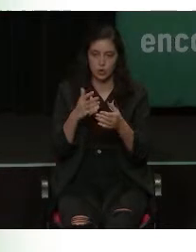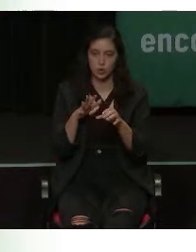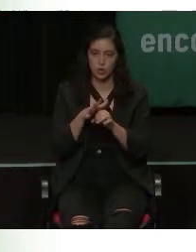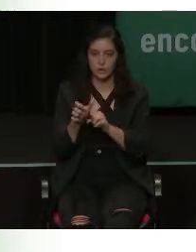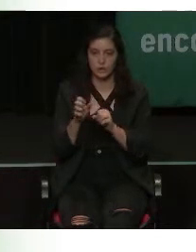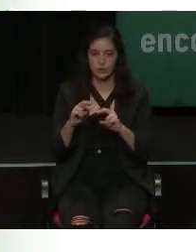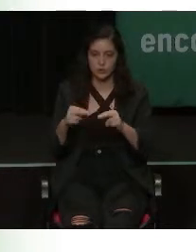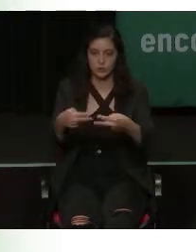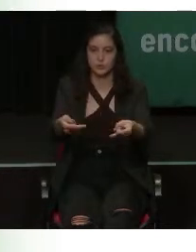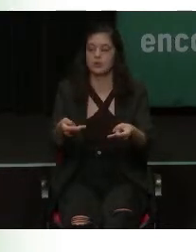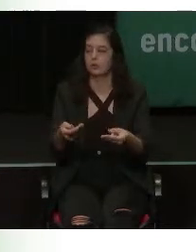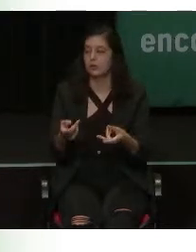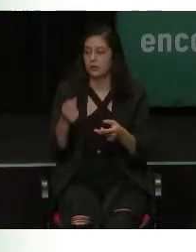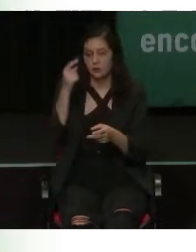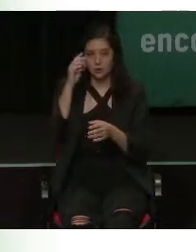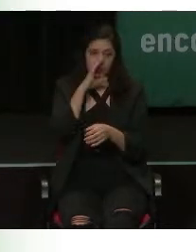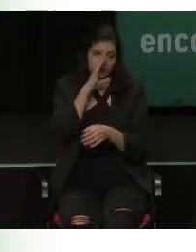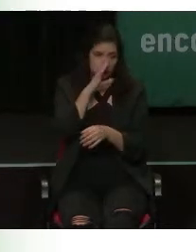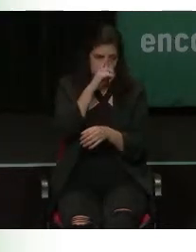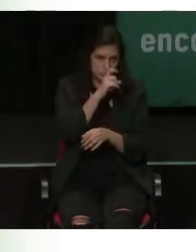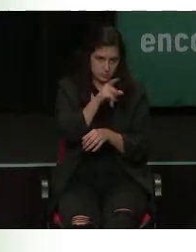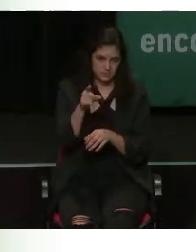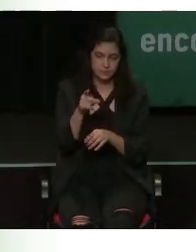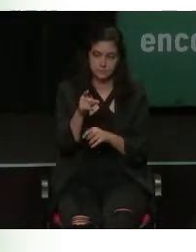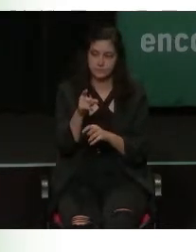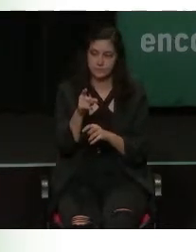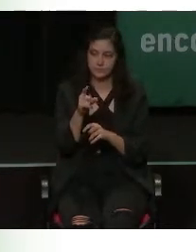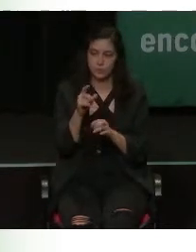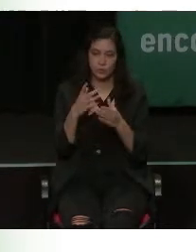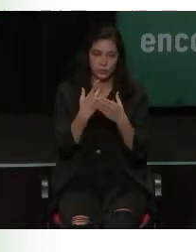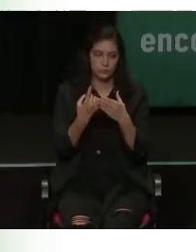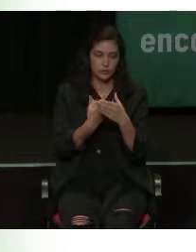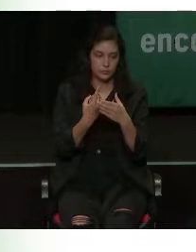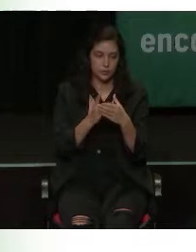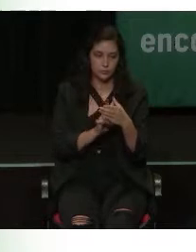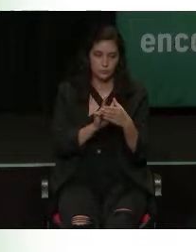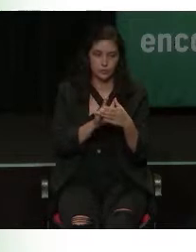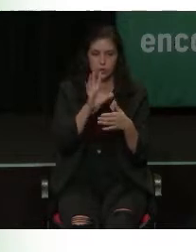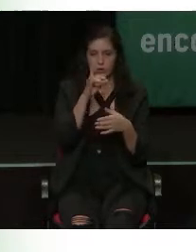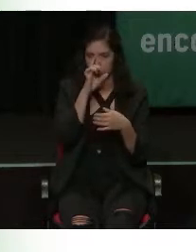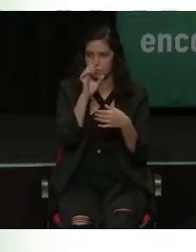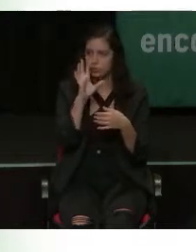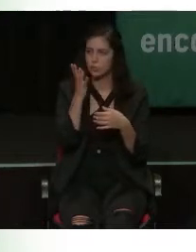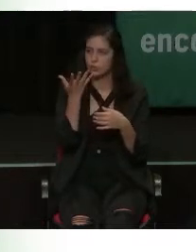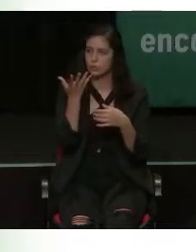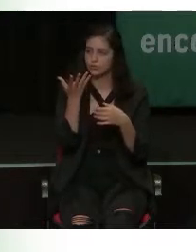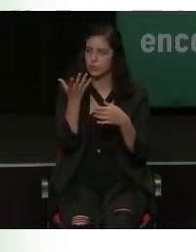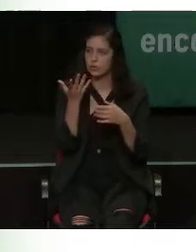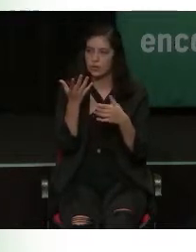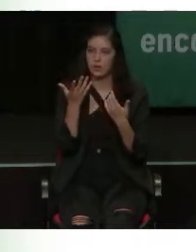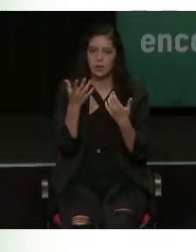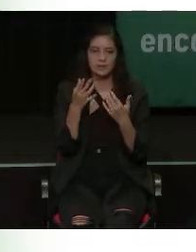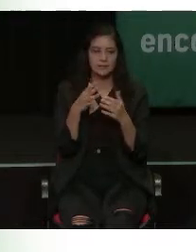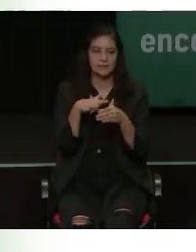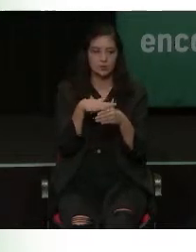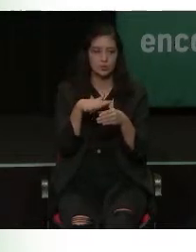Covid-19. Se bem estão recordados do primeiro confinamento, lembram-se quando nós tivemos os primeiros casos em